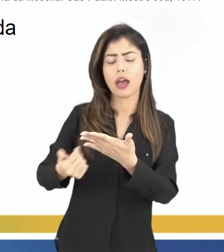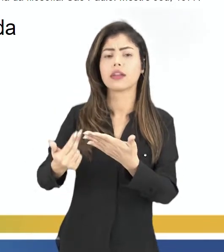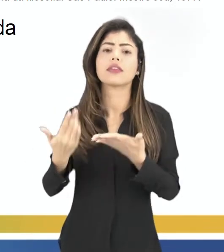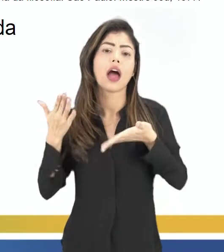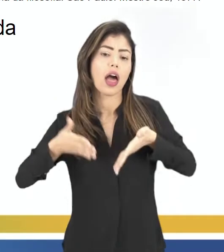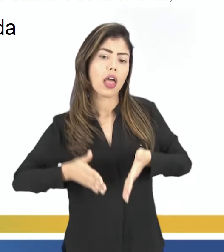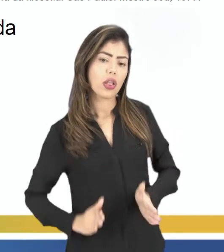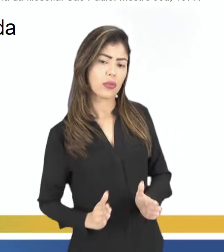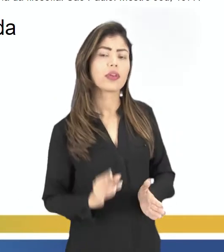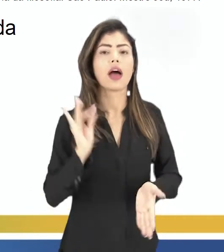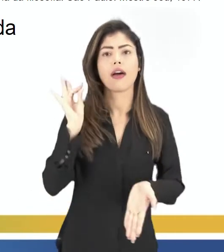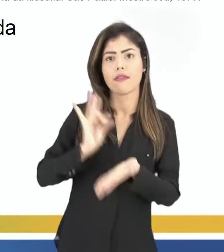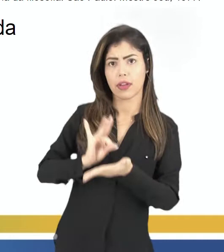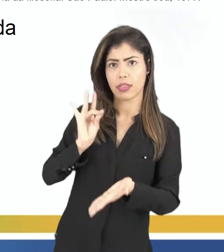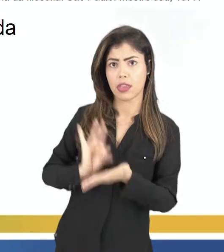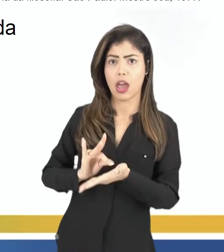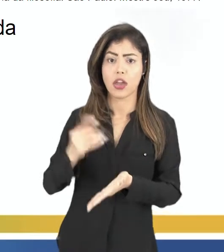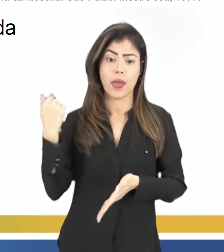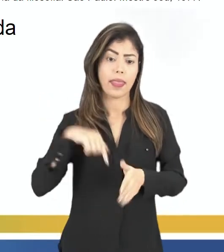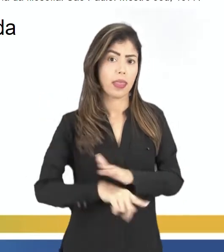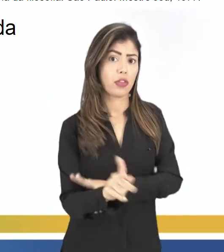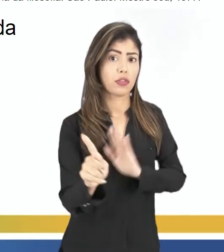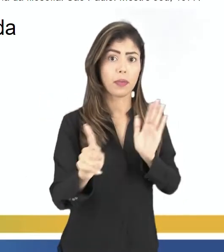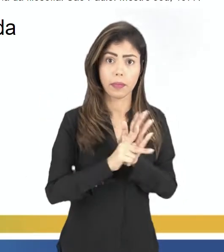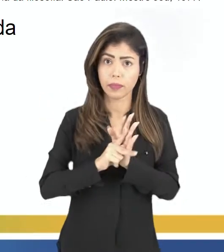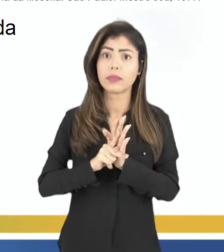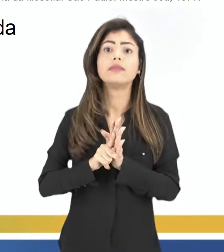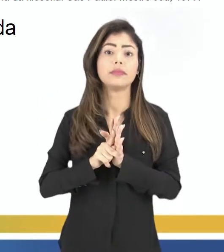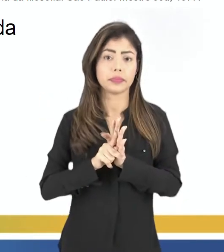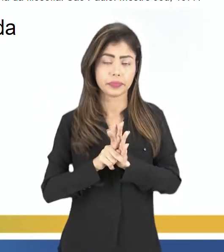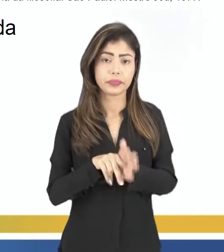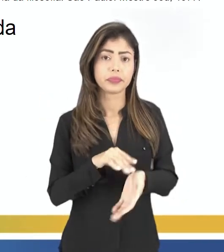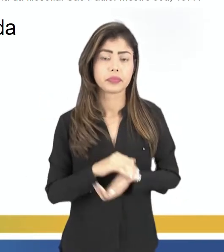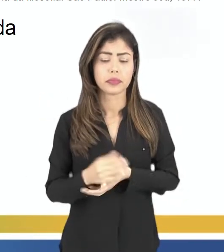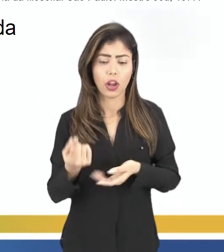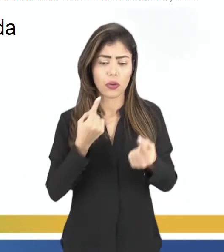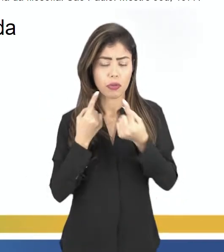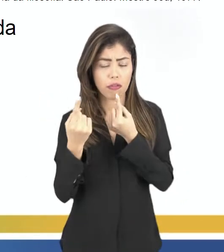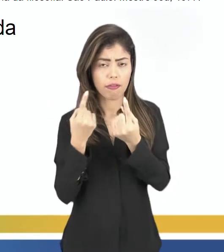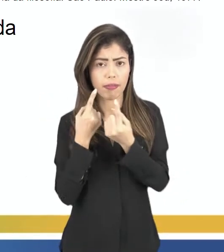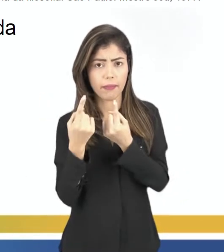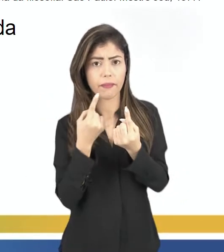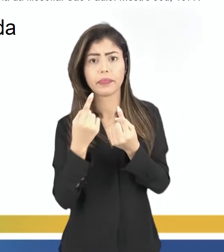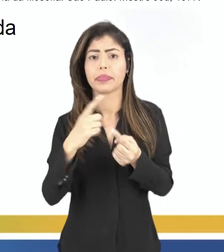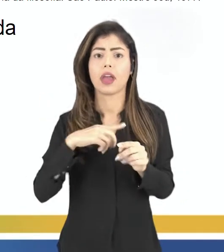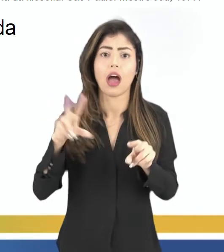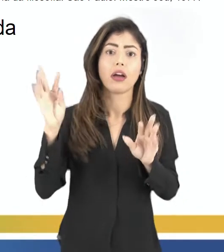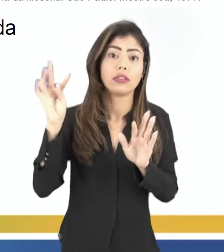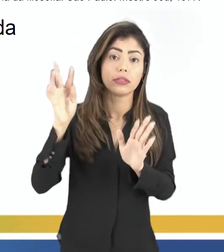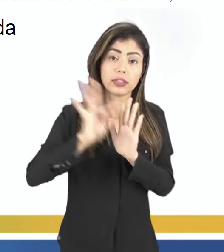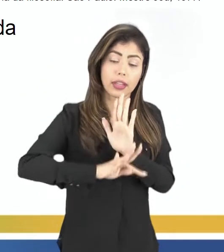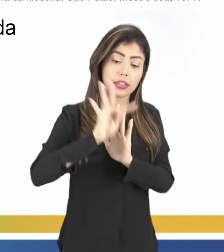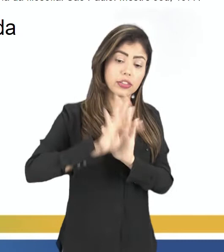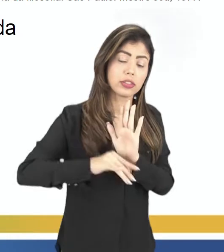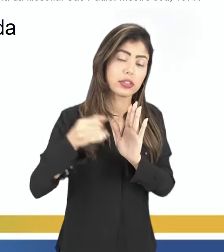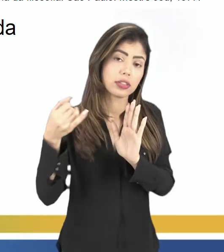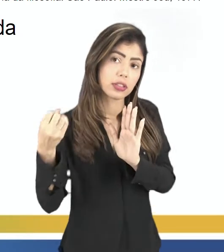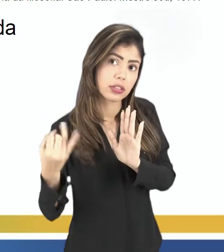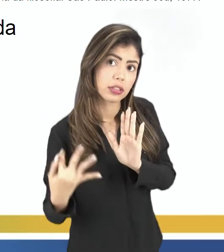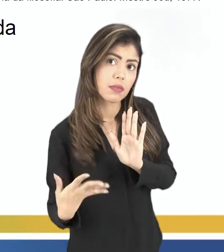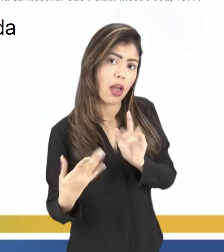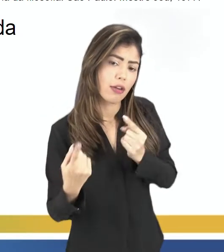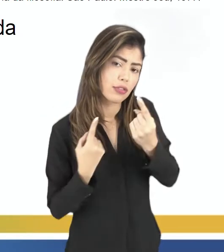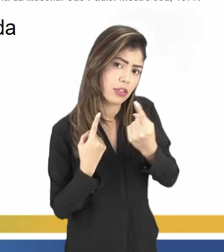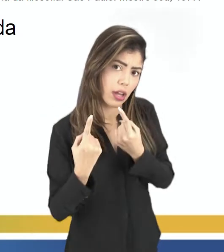parto, dar à luz a verdade dentro de si. Mas essa é a conversa socrática que remete ao texto. É por meio